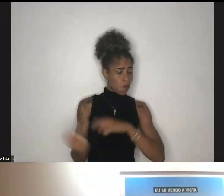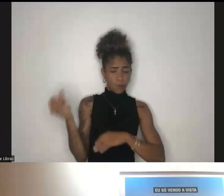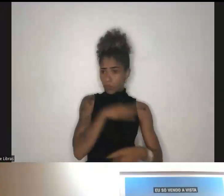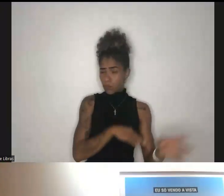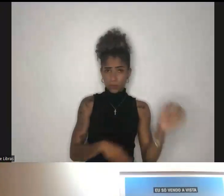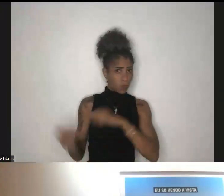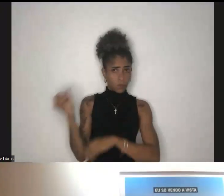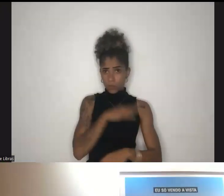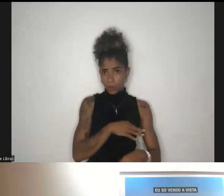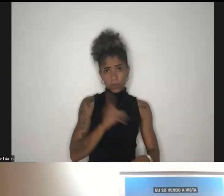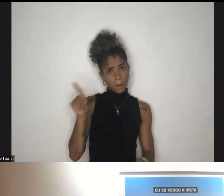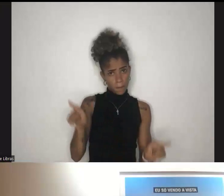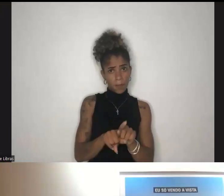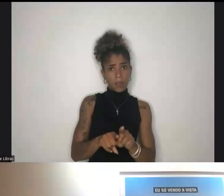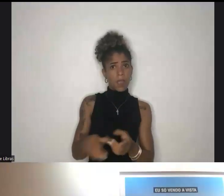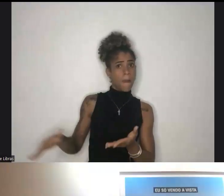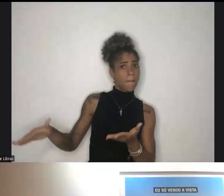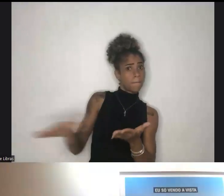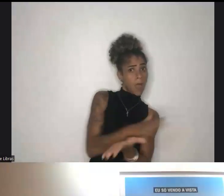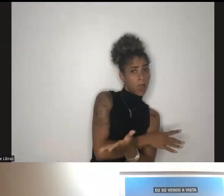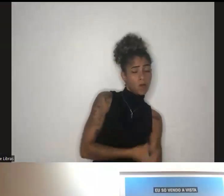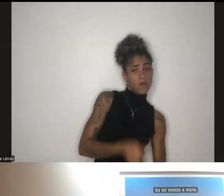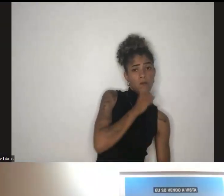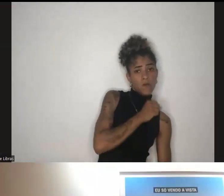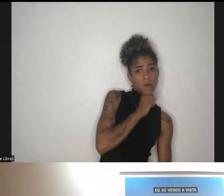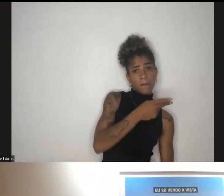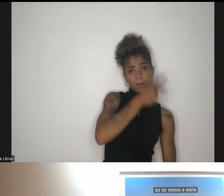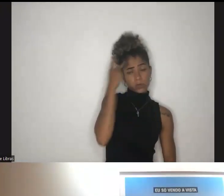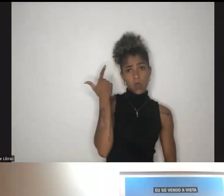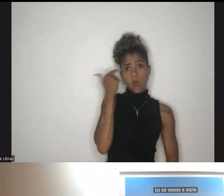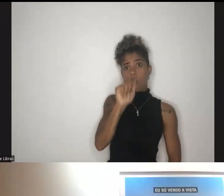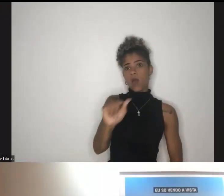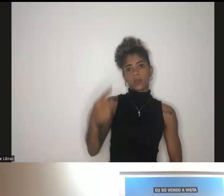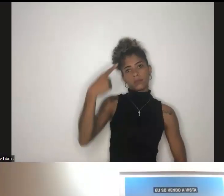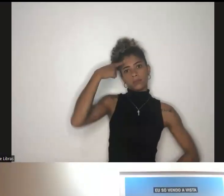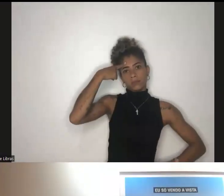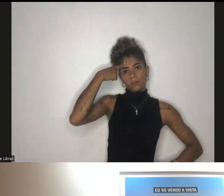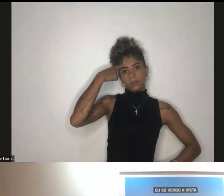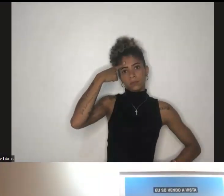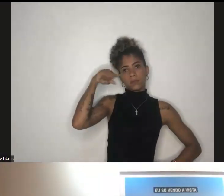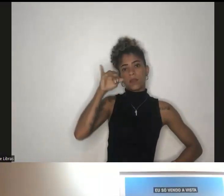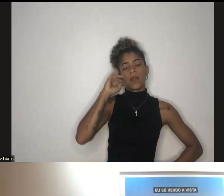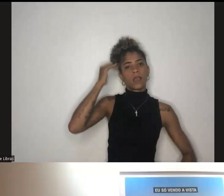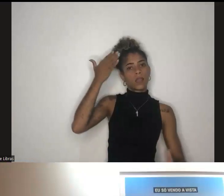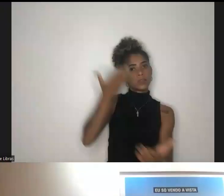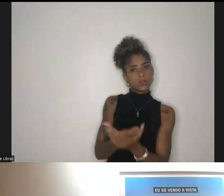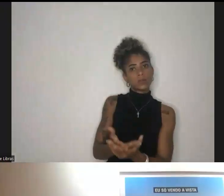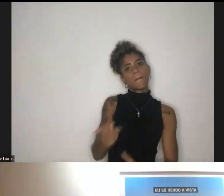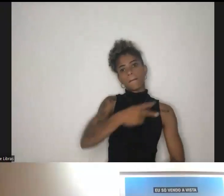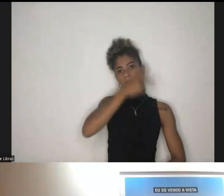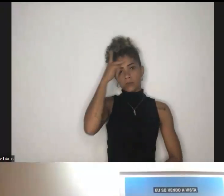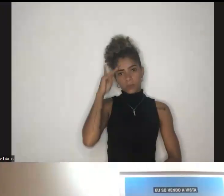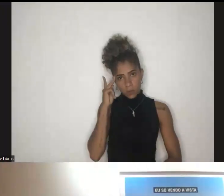inclusive apagam negócios antigos com pessoas que tem outra cabeça então assim eu acredito que são pessoas que vão